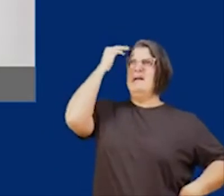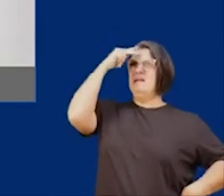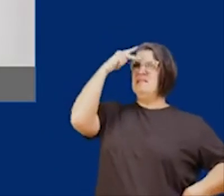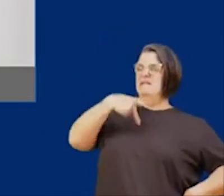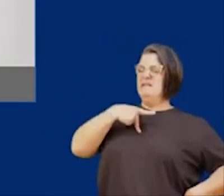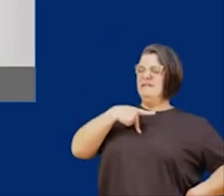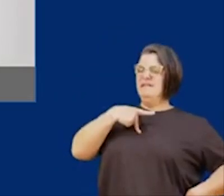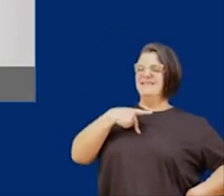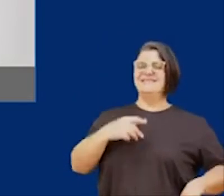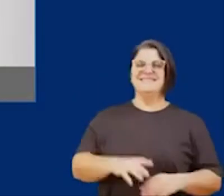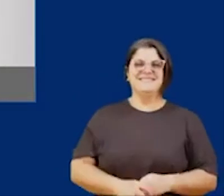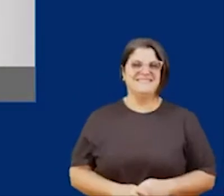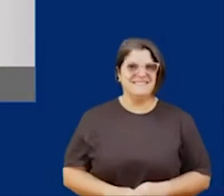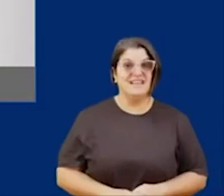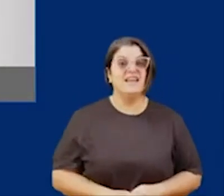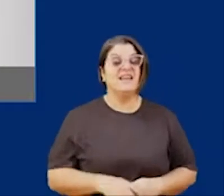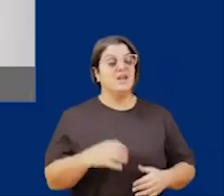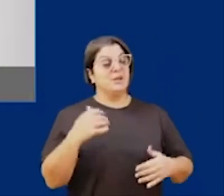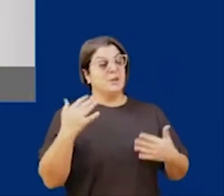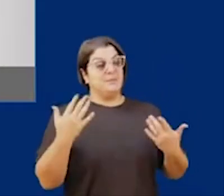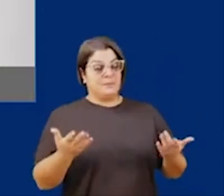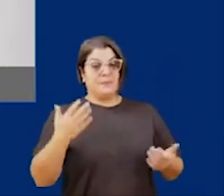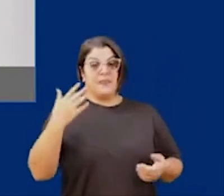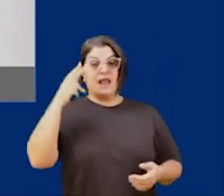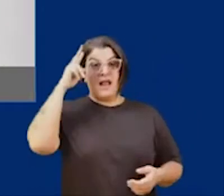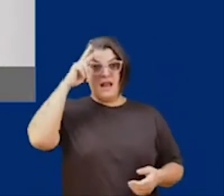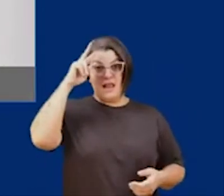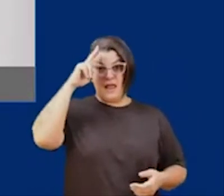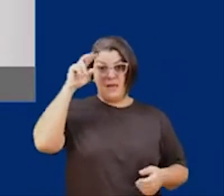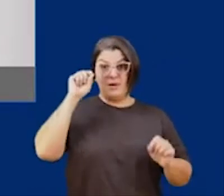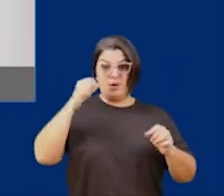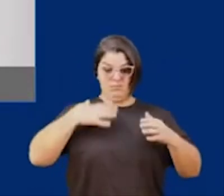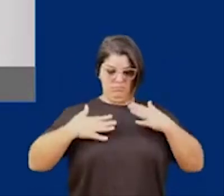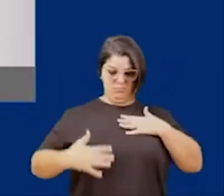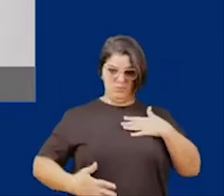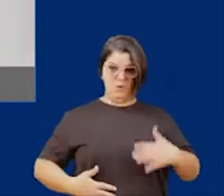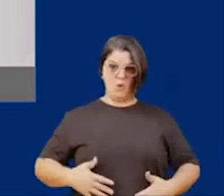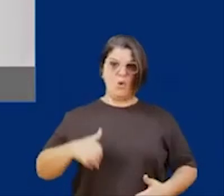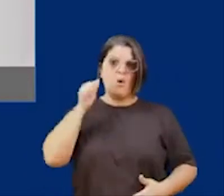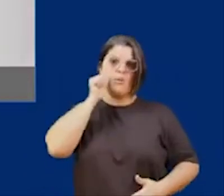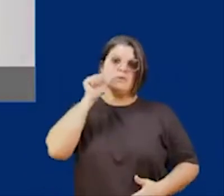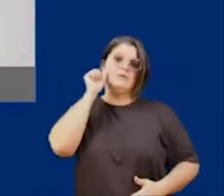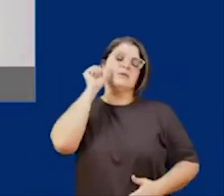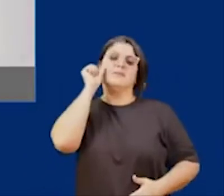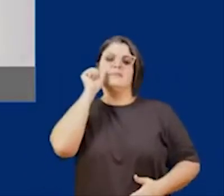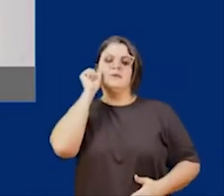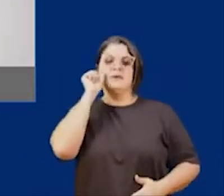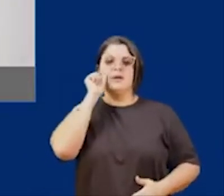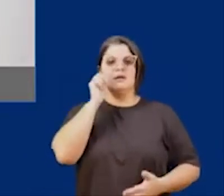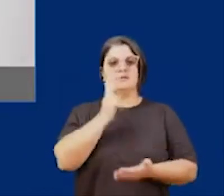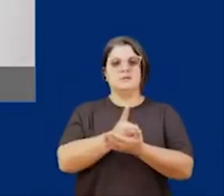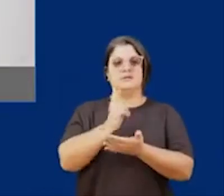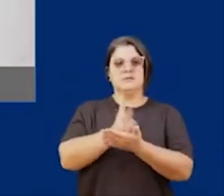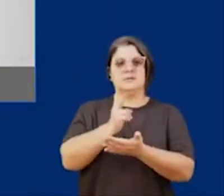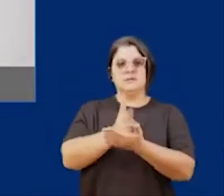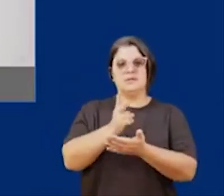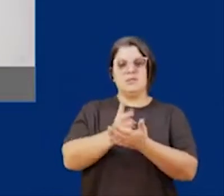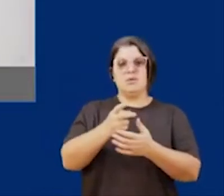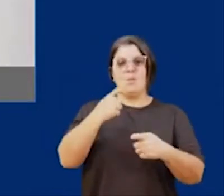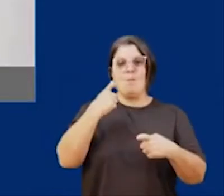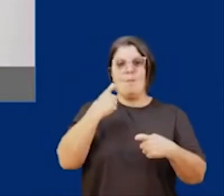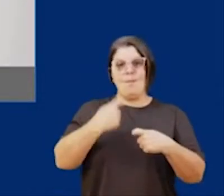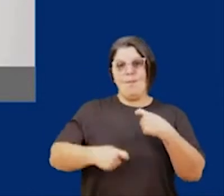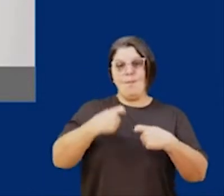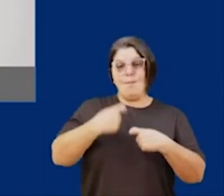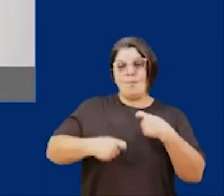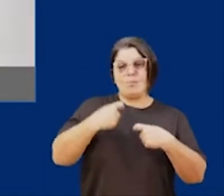precisa lembrar é que os nossos corpos, estou falando de um corpo feminino, ele é muito e sempre hipersexualizado.